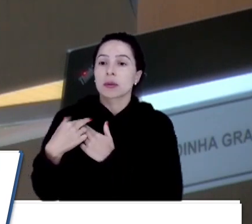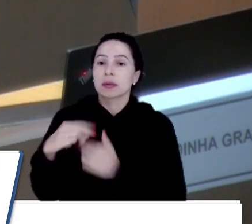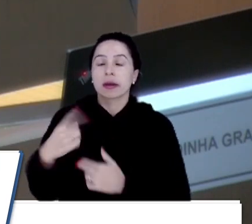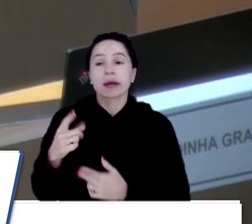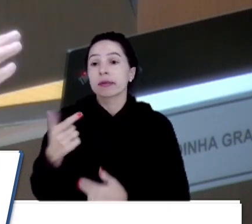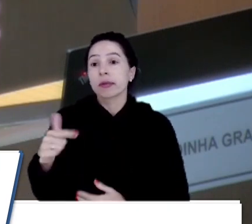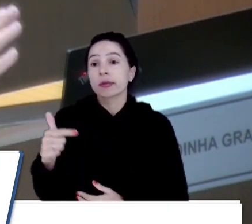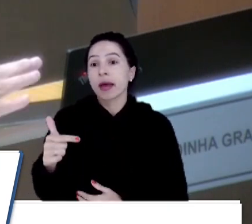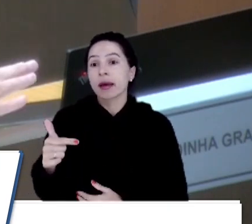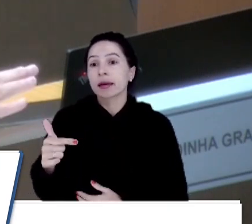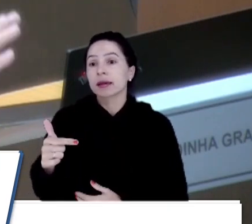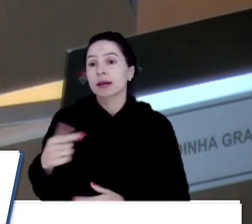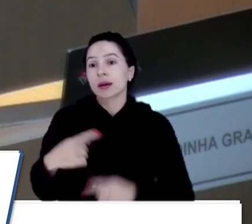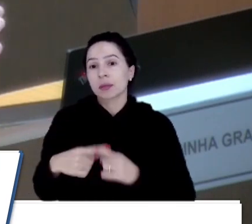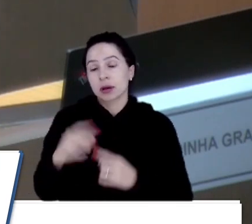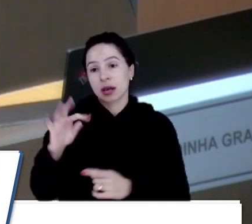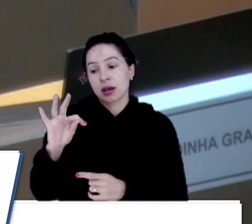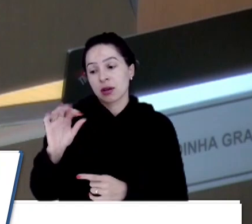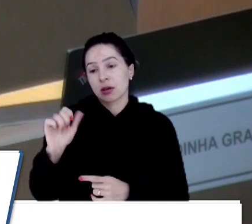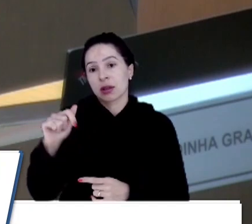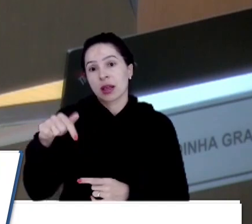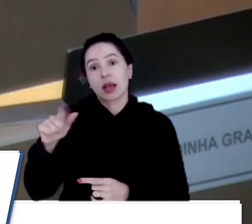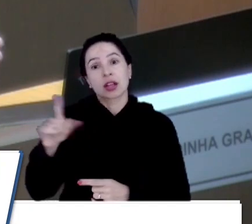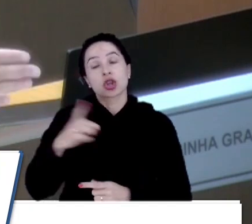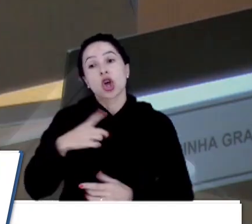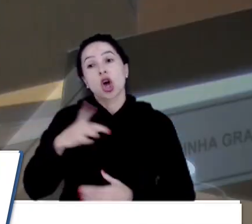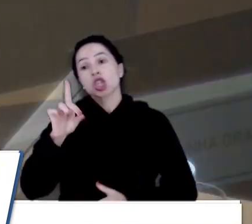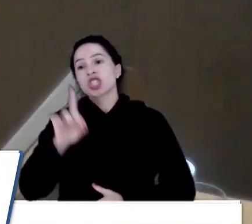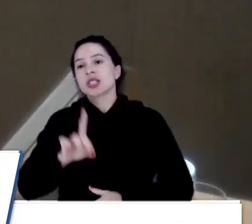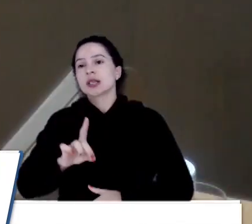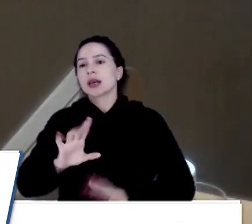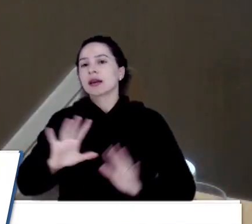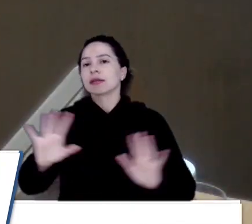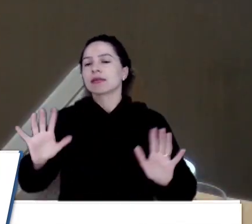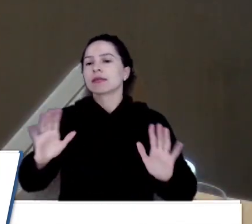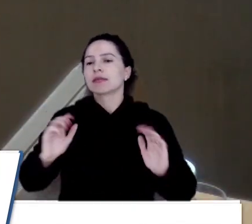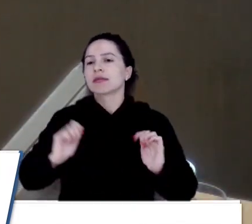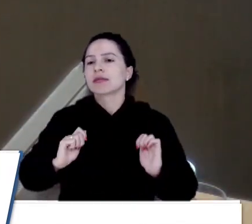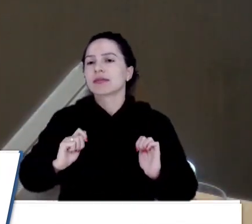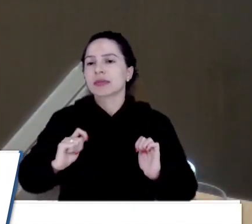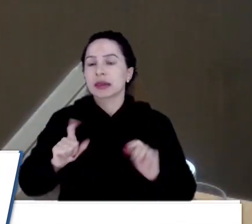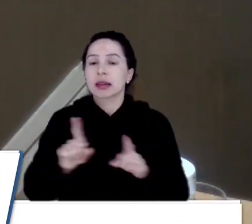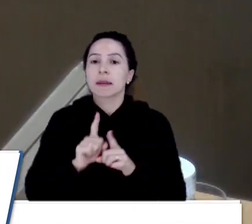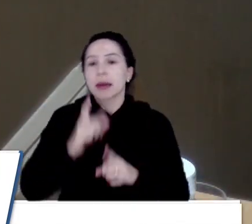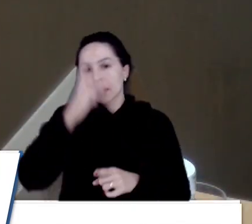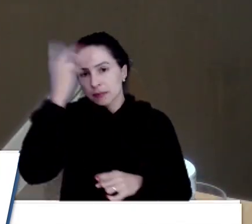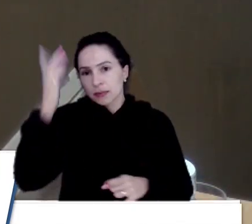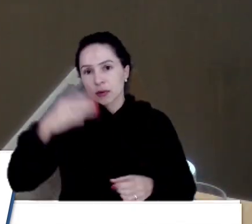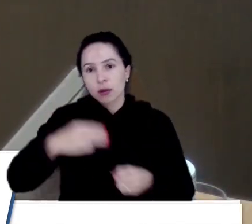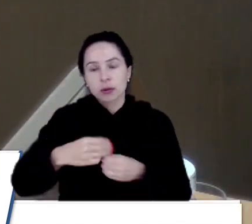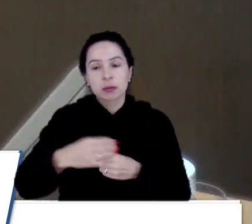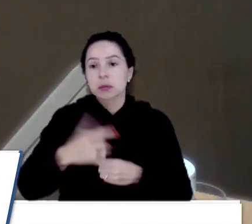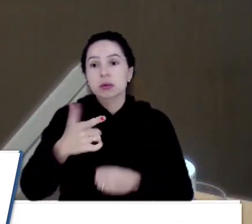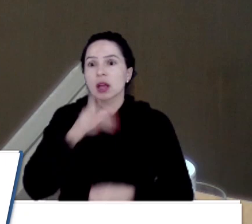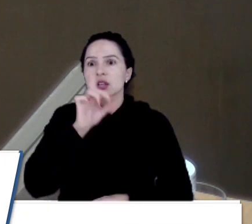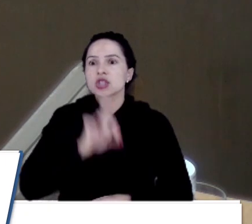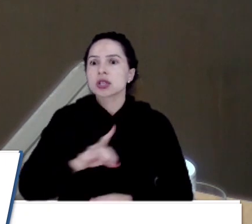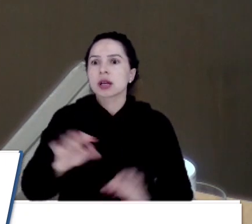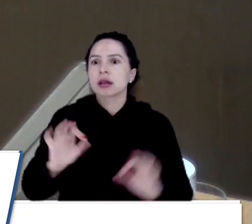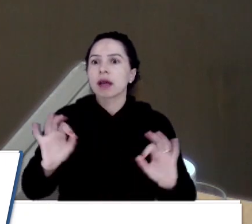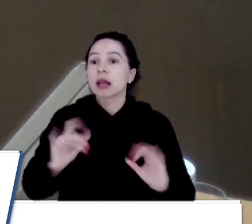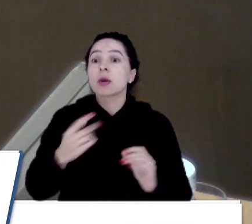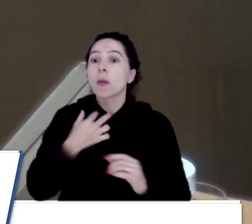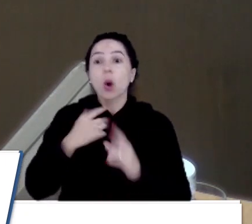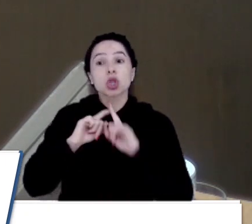cobrado, porque pelo TAC eles só têm direitos. E os munícipes não têm direito a nada, nem reclamar